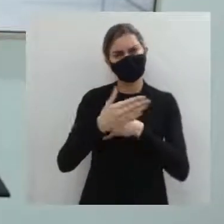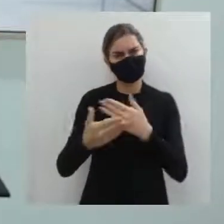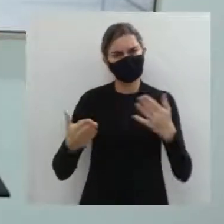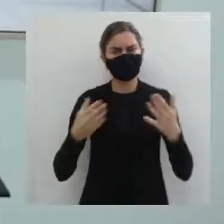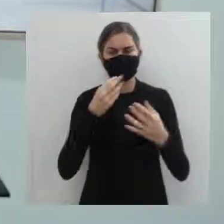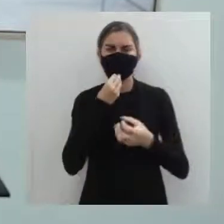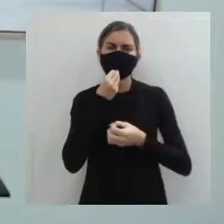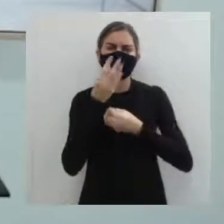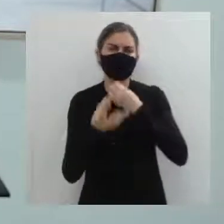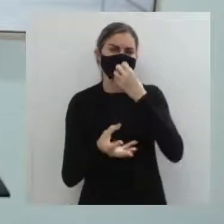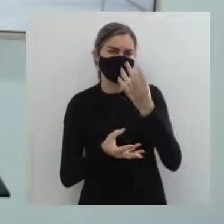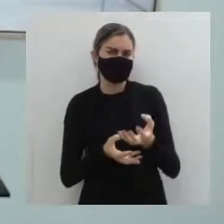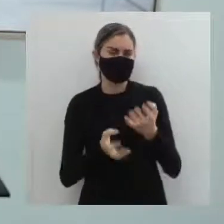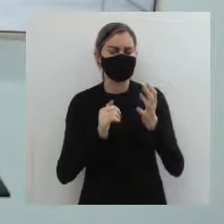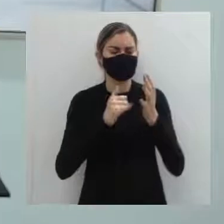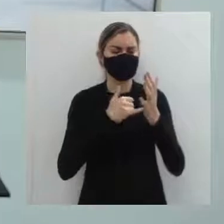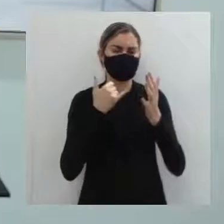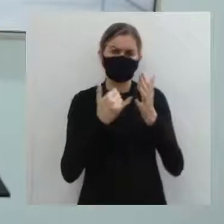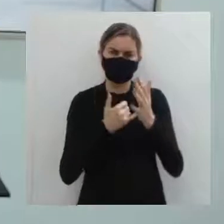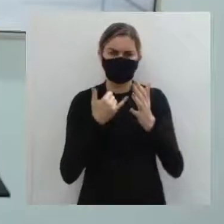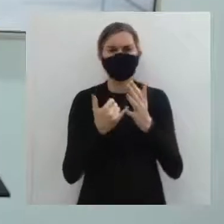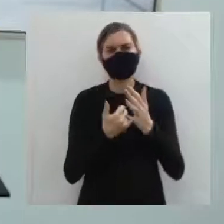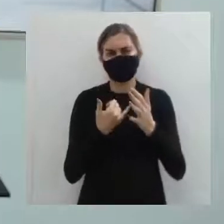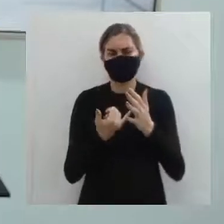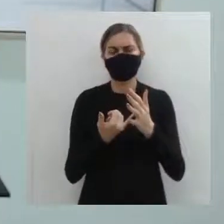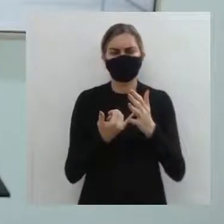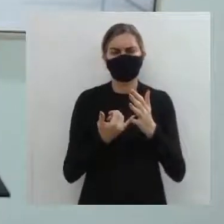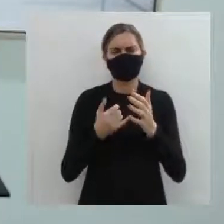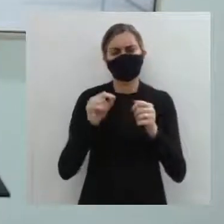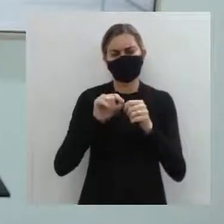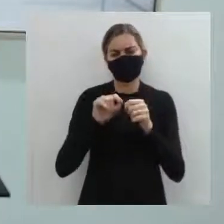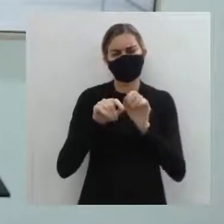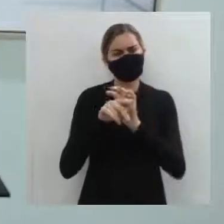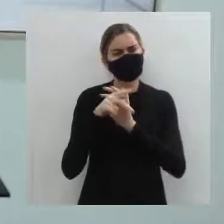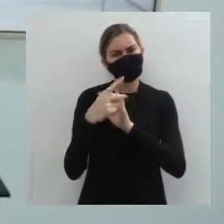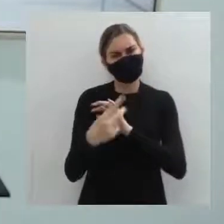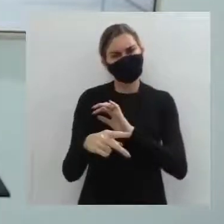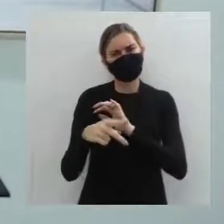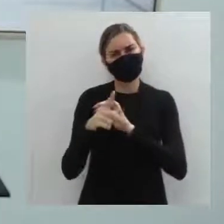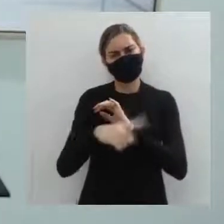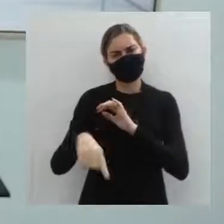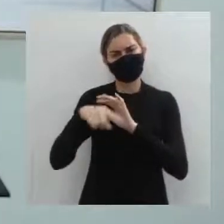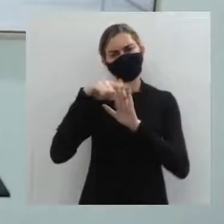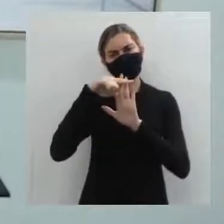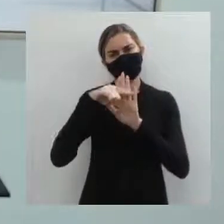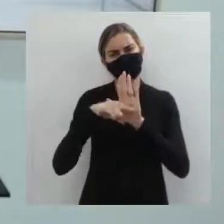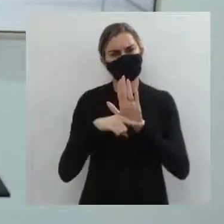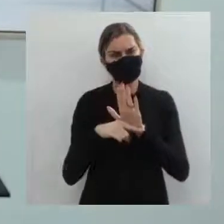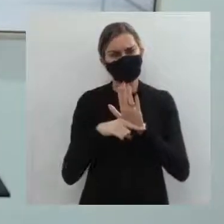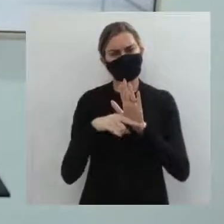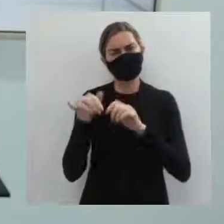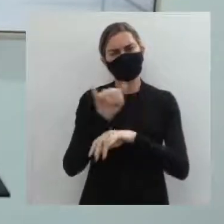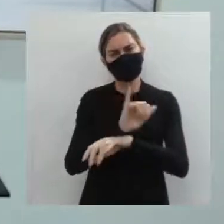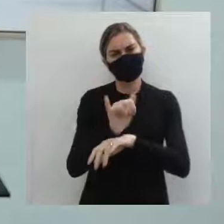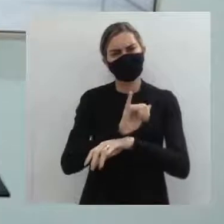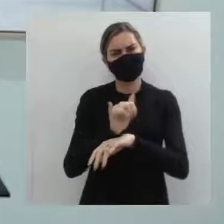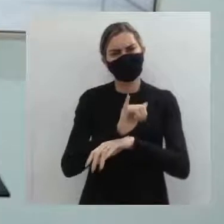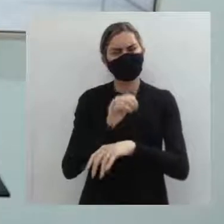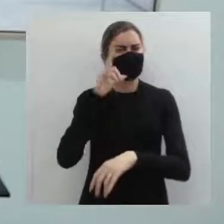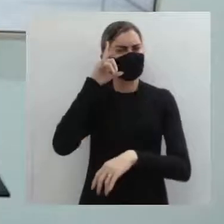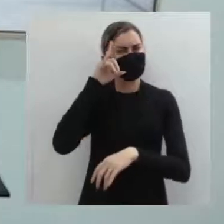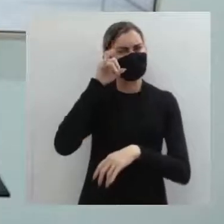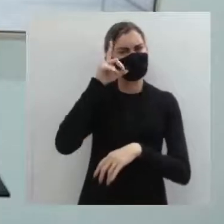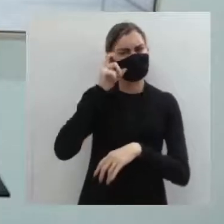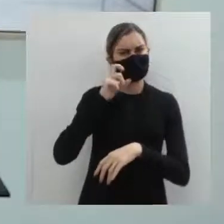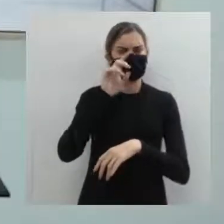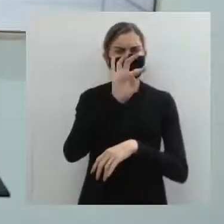o recadinho. Se inscreve aí nos canais, né, que fazem parte da nossa programação no YouTube, no Instagram, né?